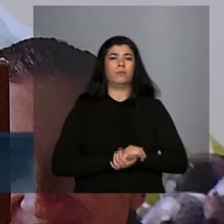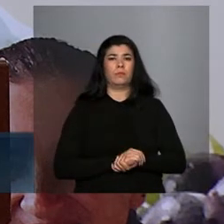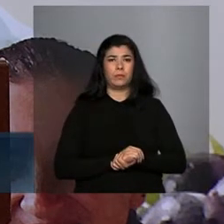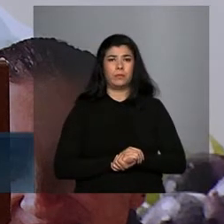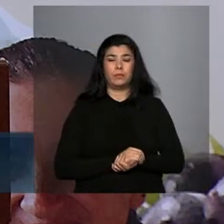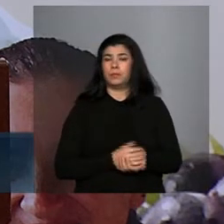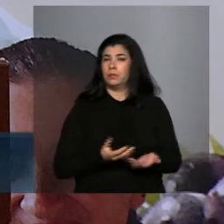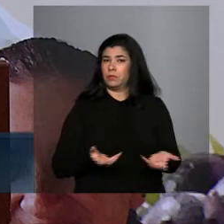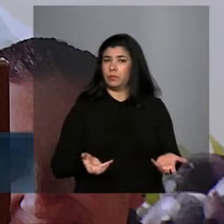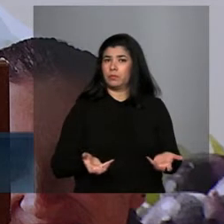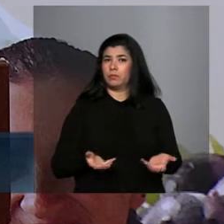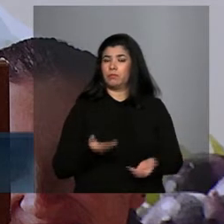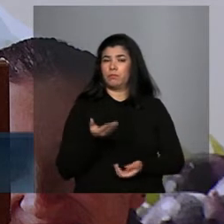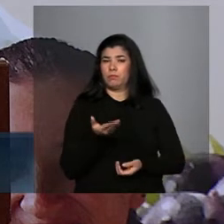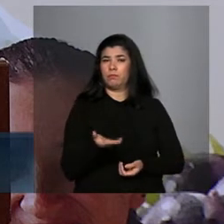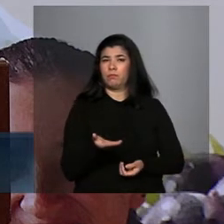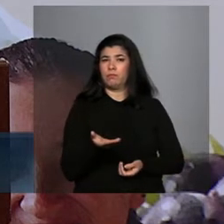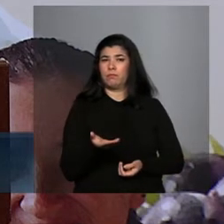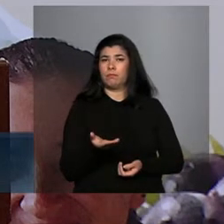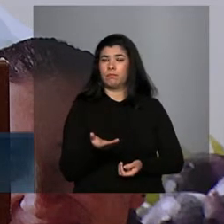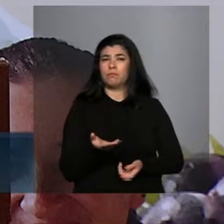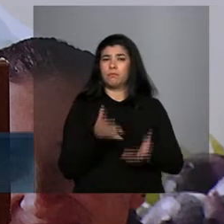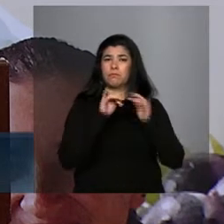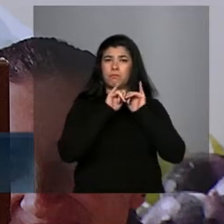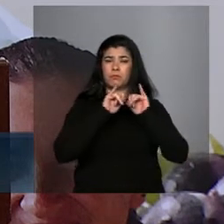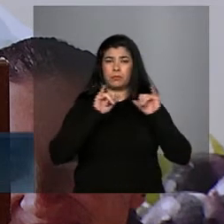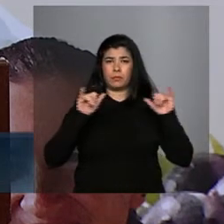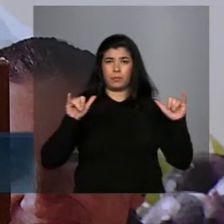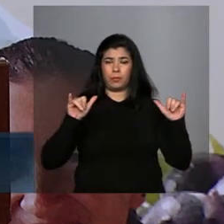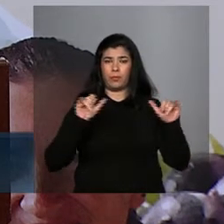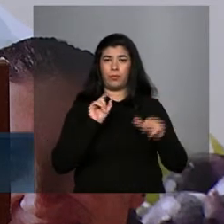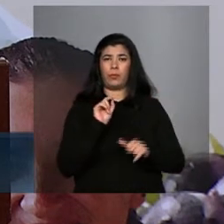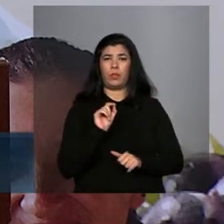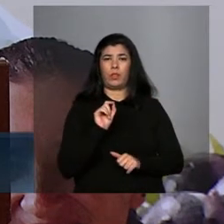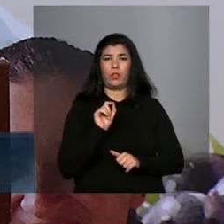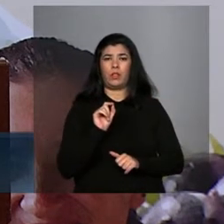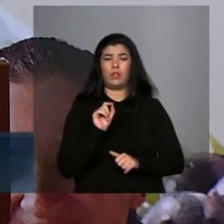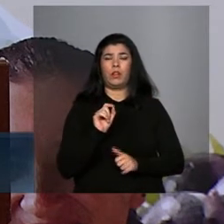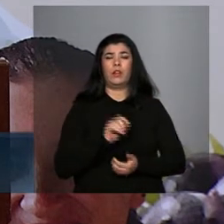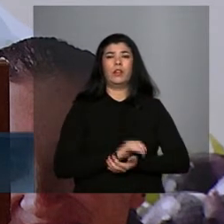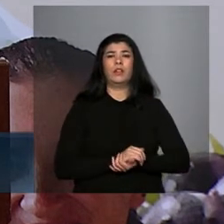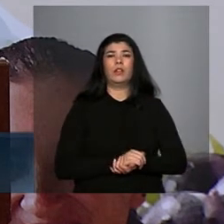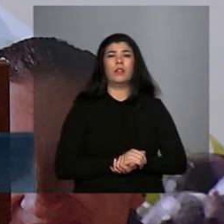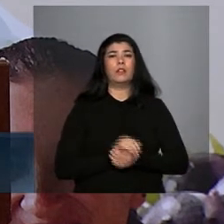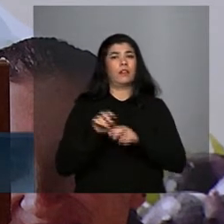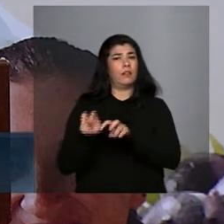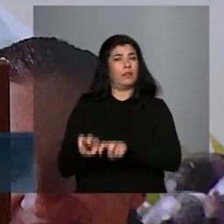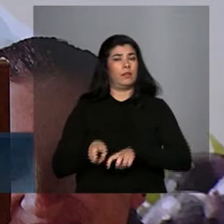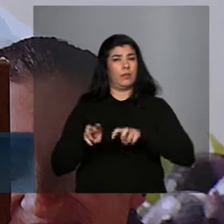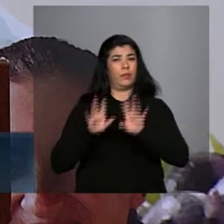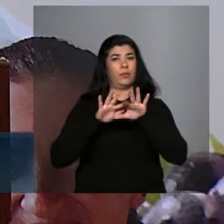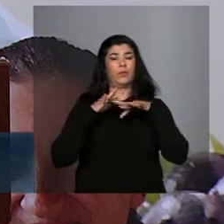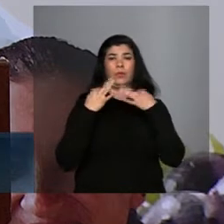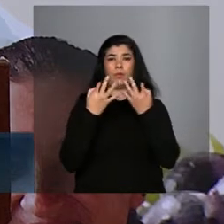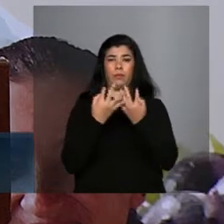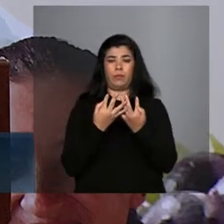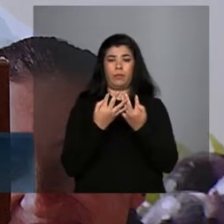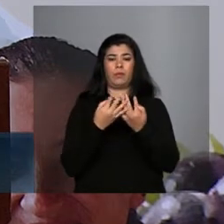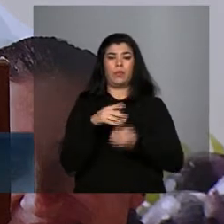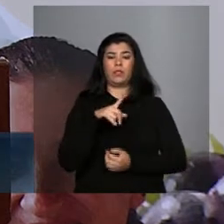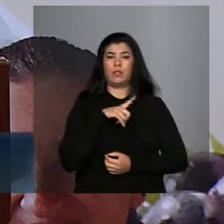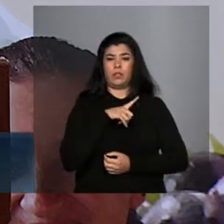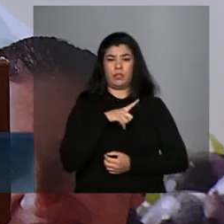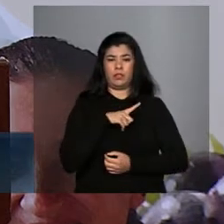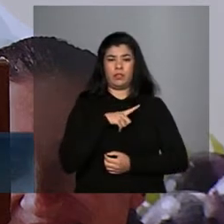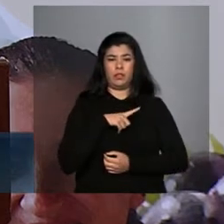Então, eu queria dizer para vocês aqui presentes que a agricultura familiar ela